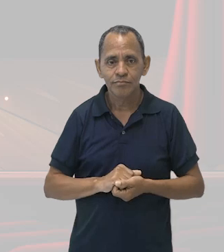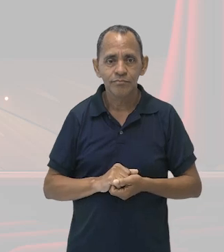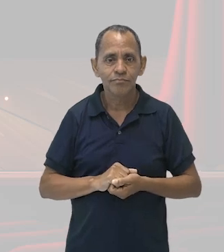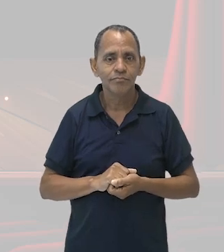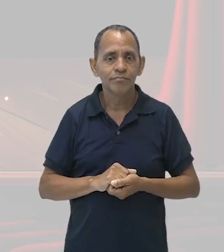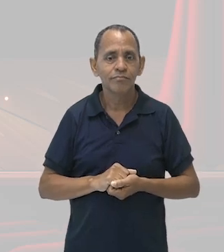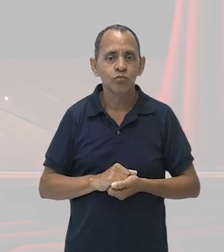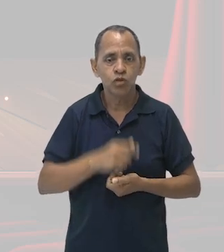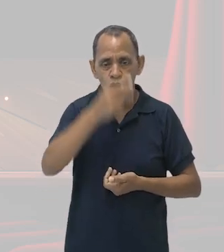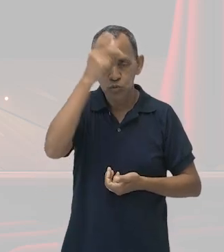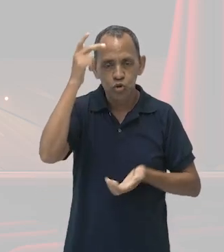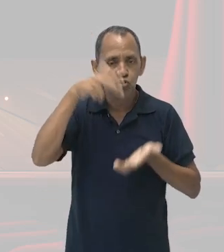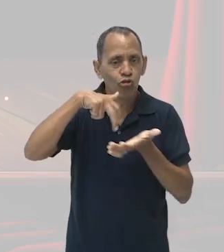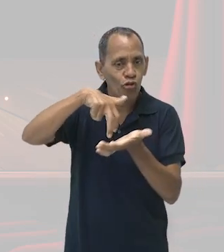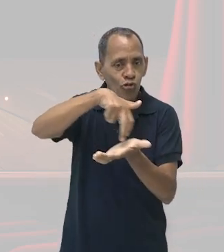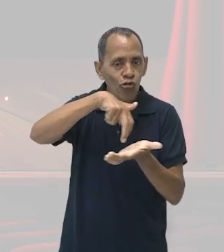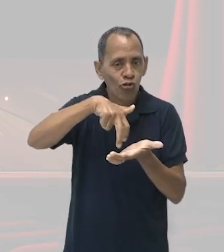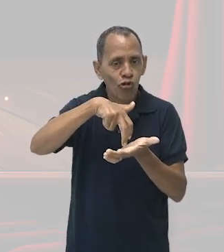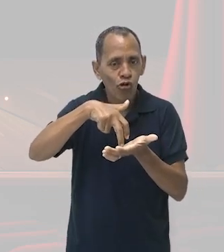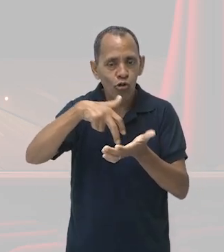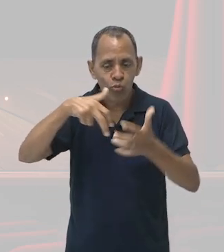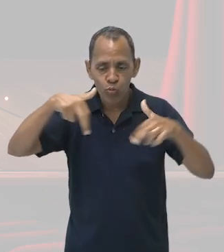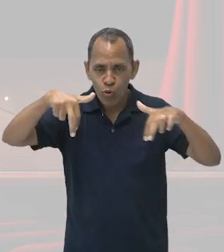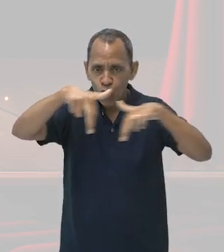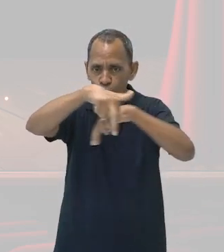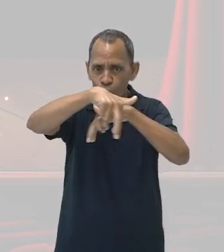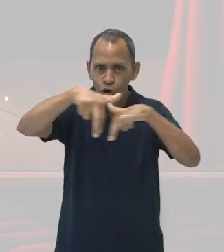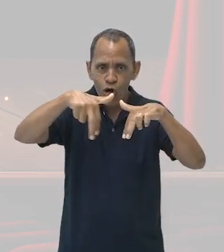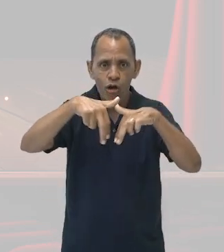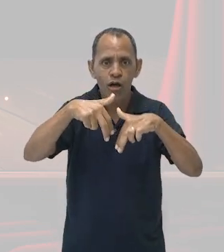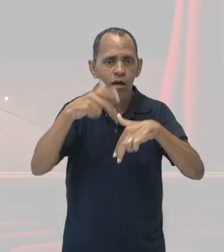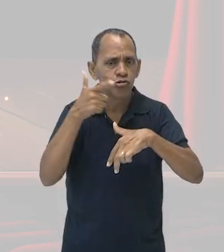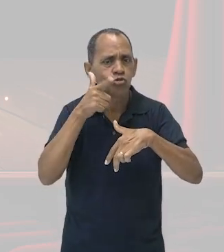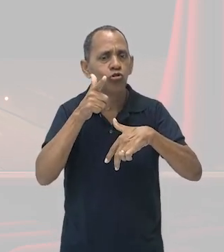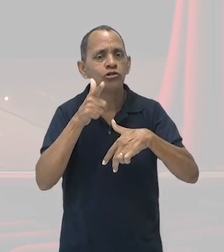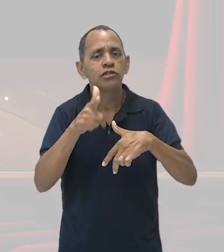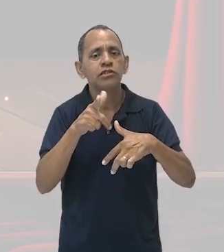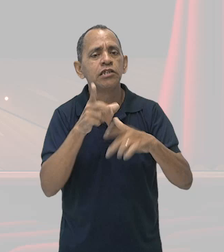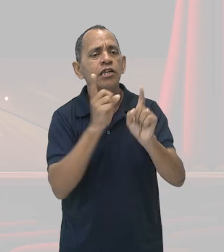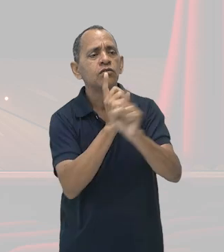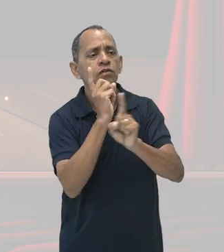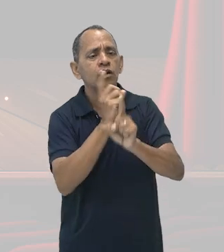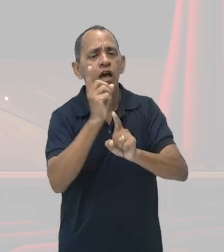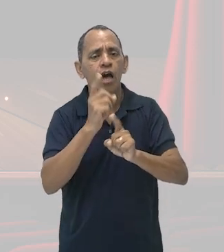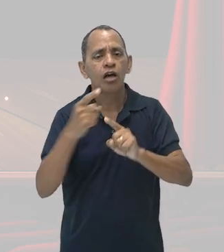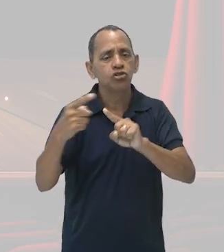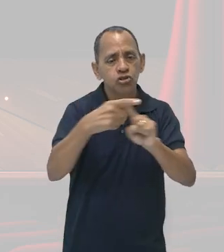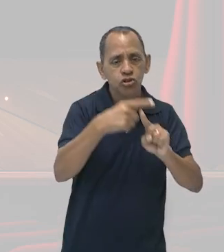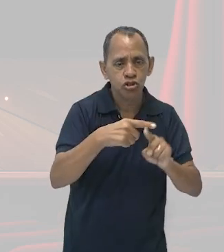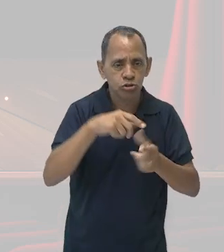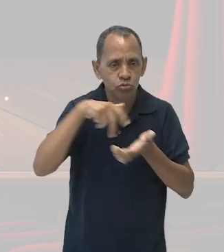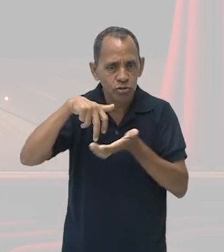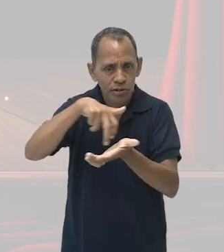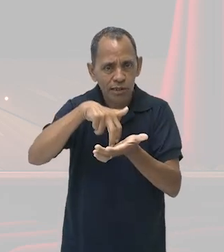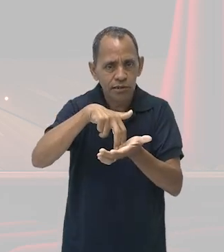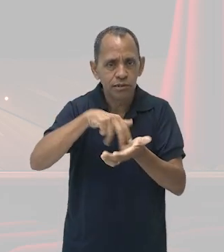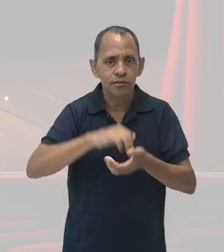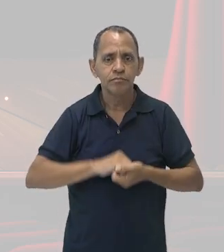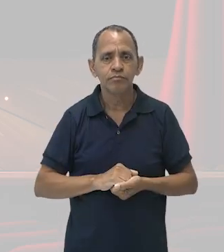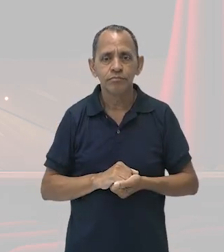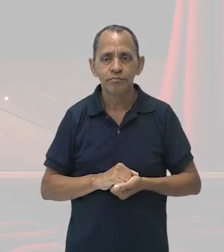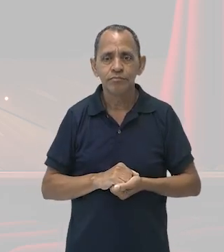nossos personagens. Vocês conseguem identificar que estilo de dança é esse? Tenho certeza que sim.